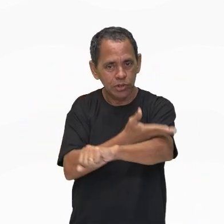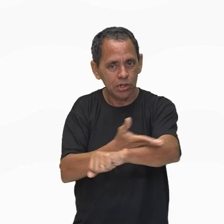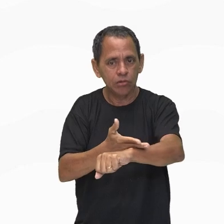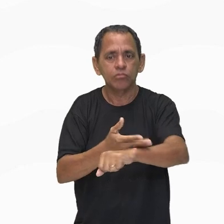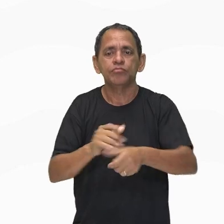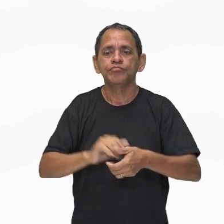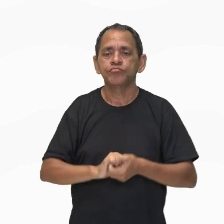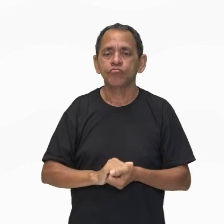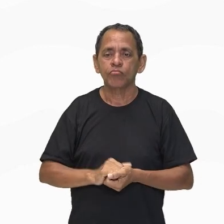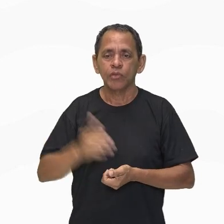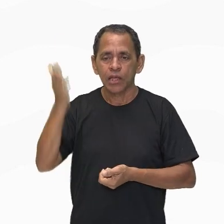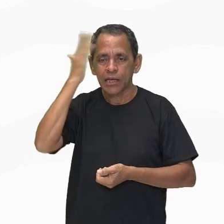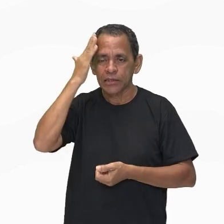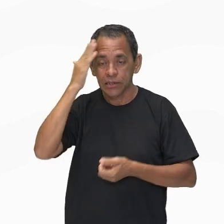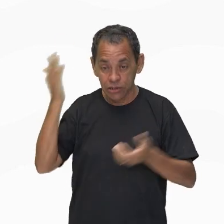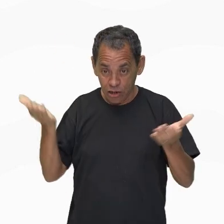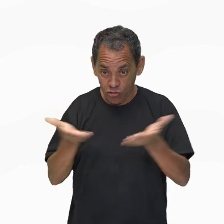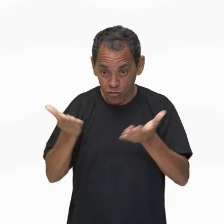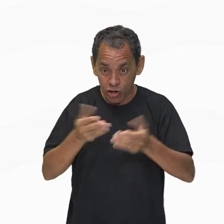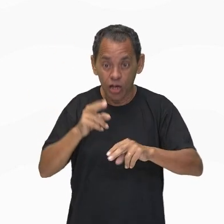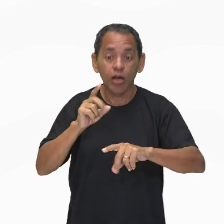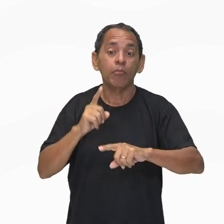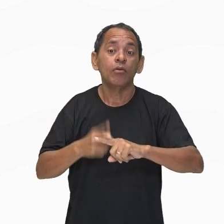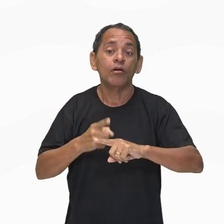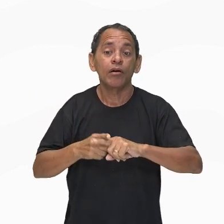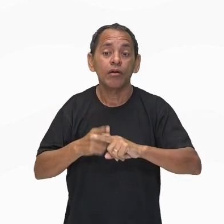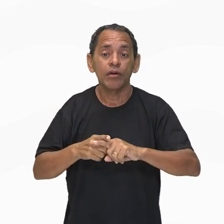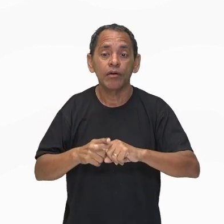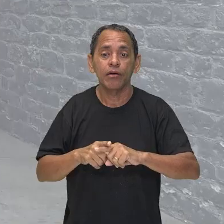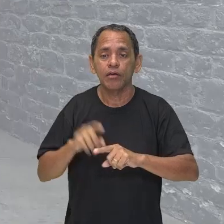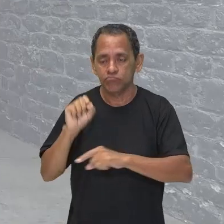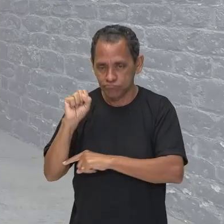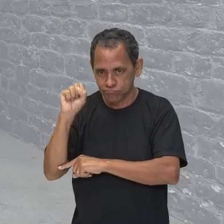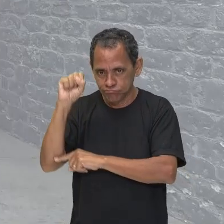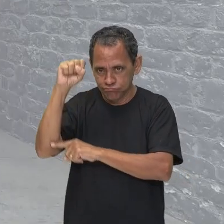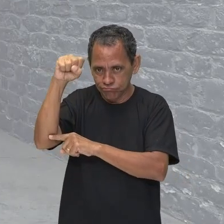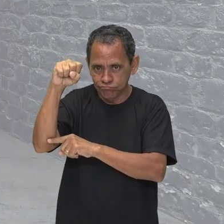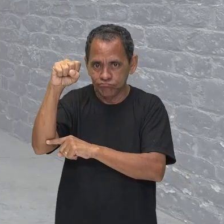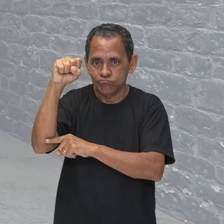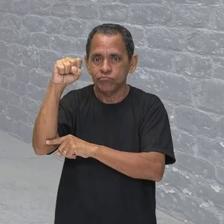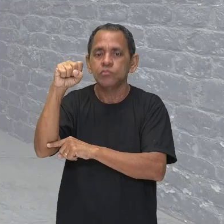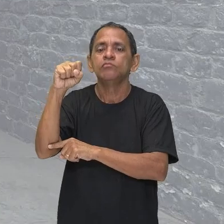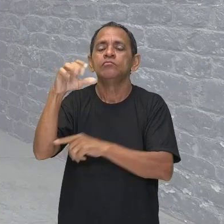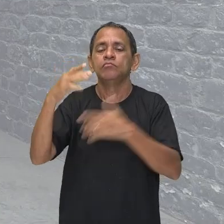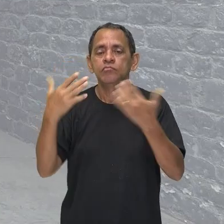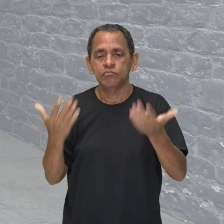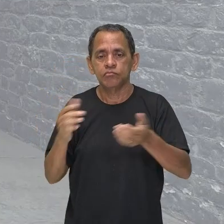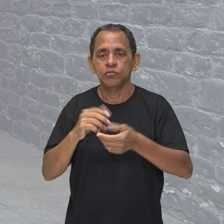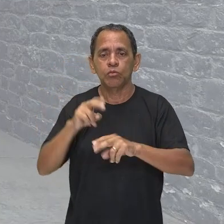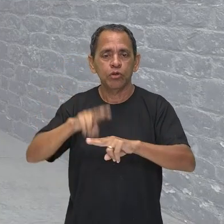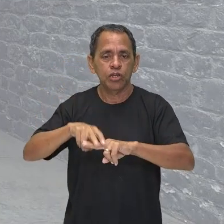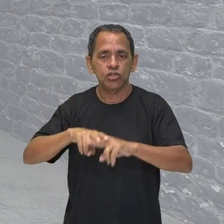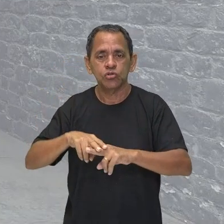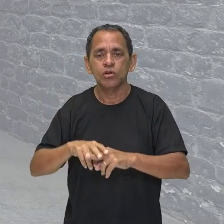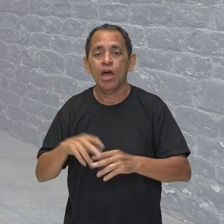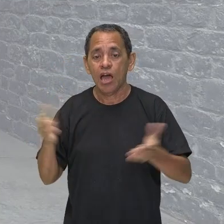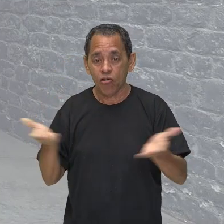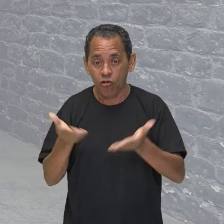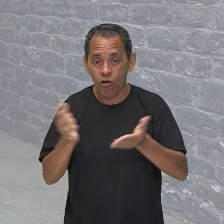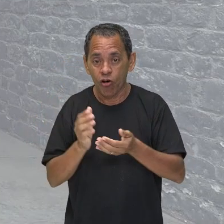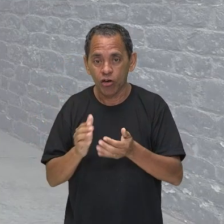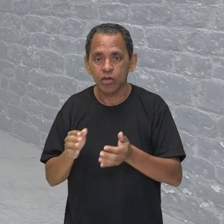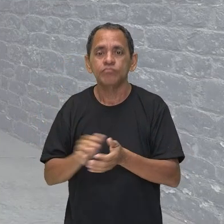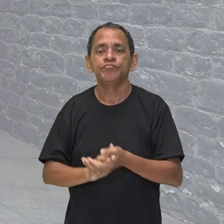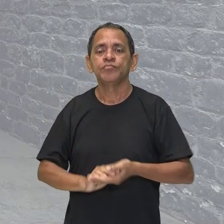Mandela foi preso, né? E aí ele chega à prisão. A gente compreende nesse momento por